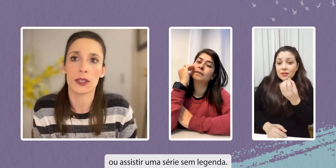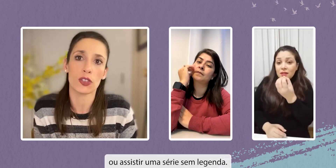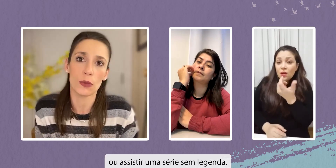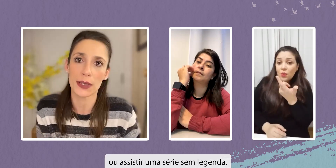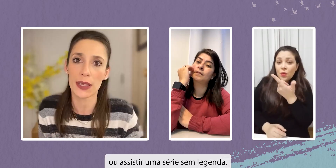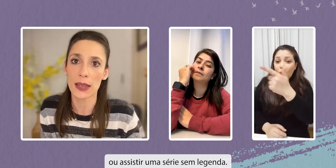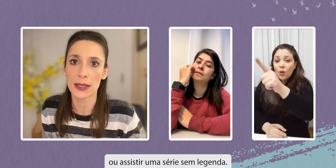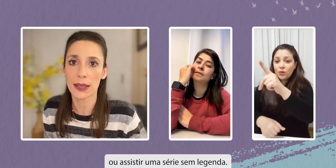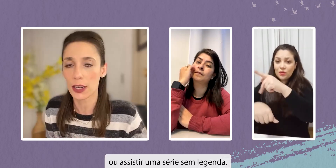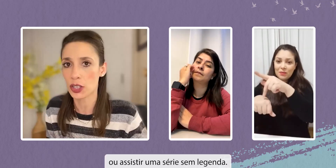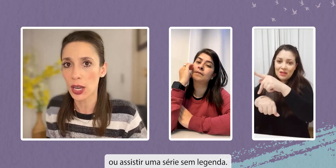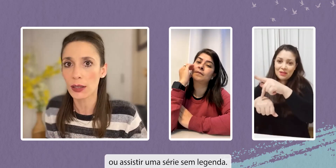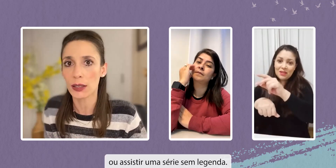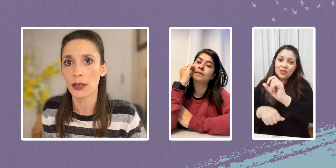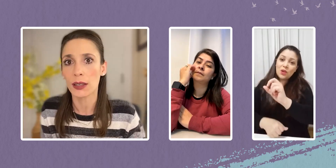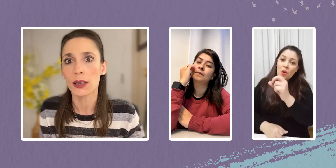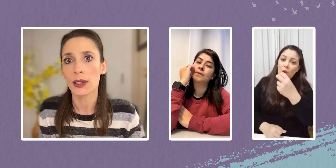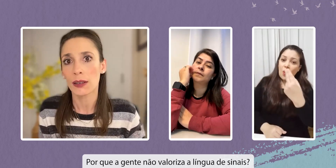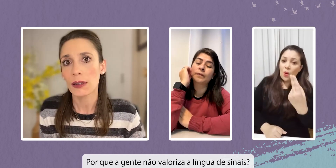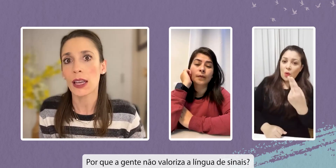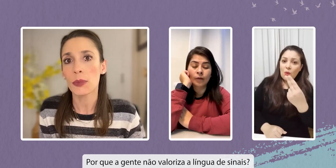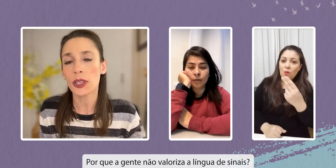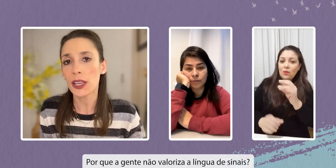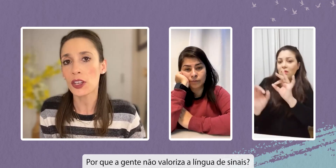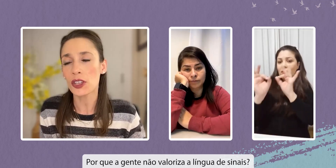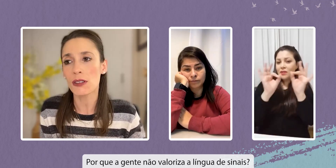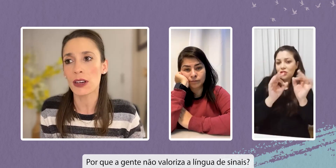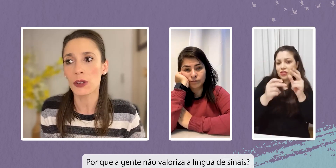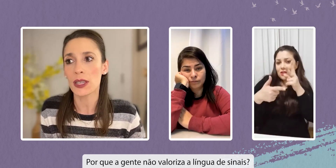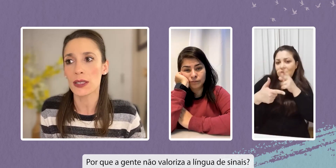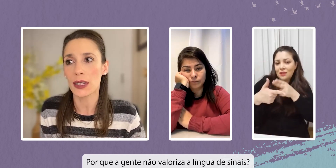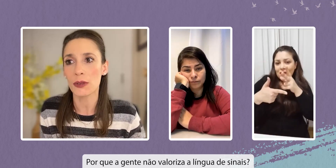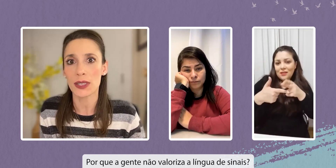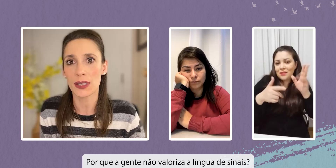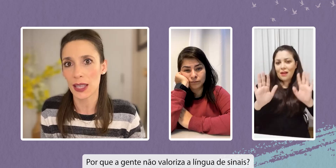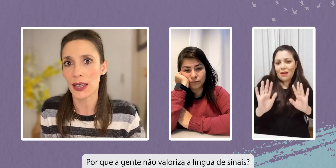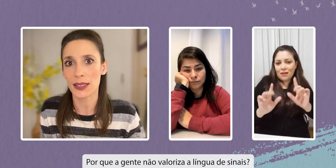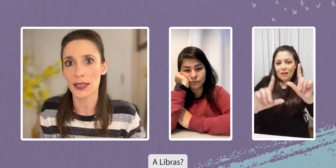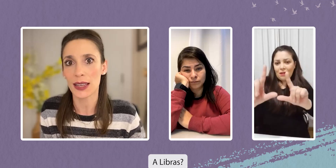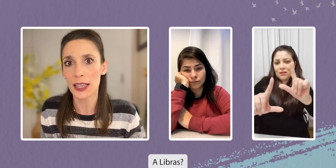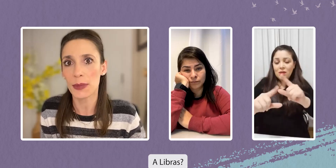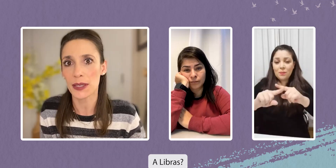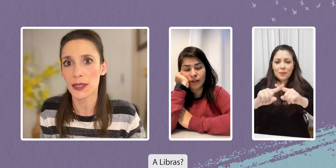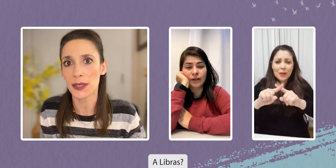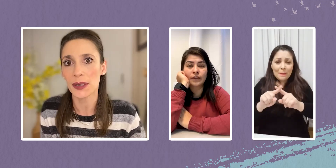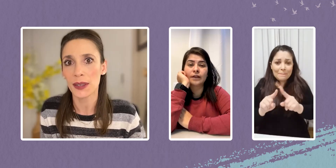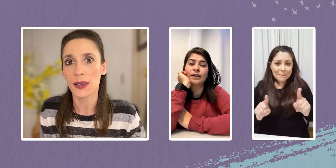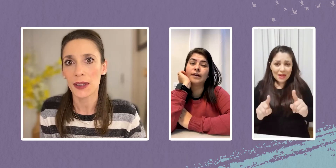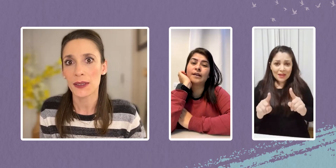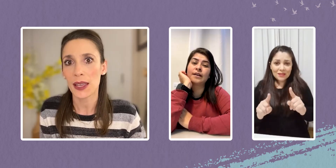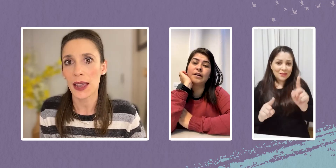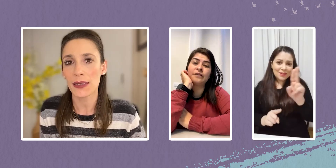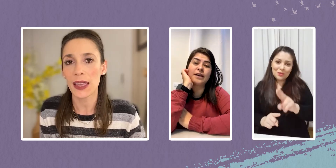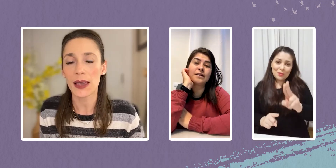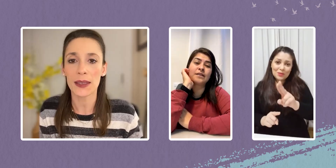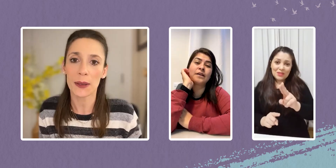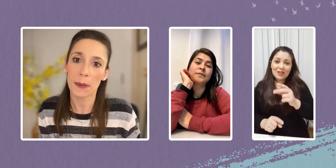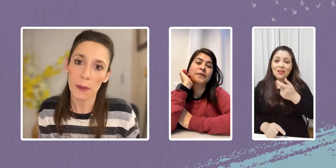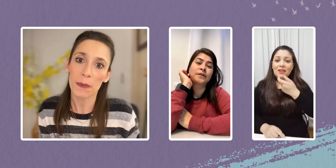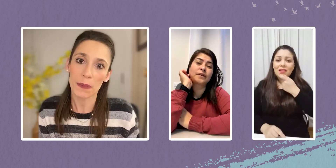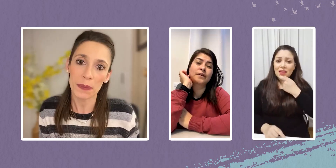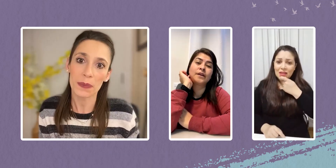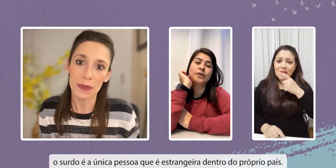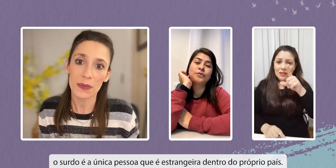ou assistir uma série sem legenda. Né? Por que a gente não valoriza a língua de sinais, a Libras? É Né? aquela Que frase, tem